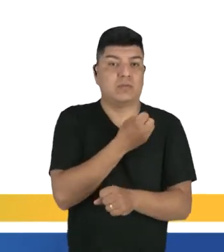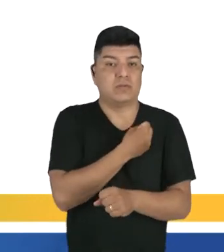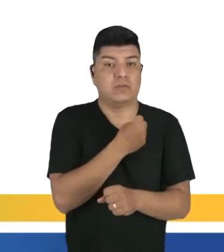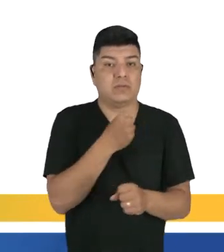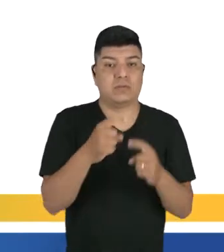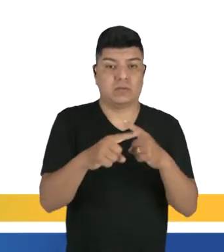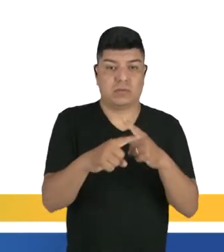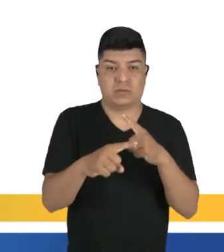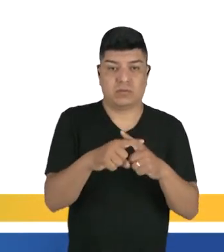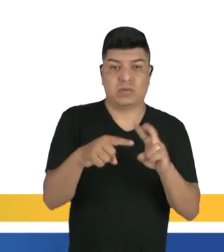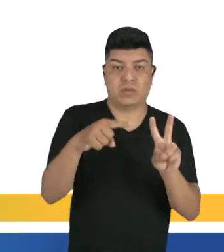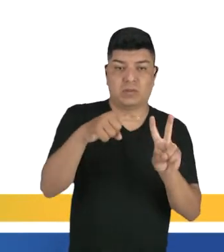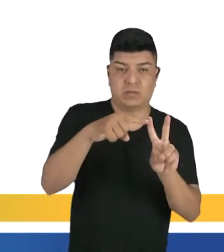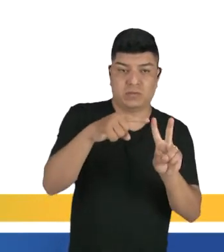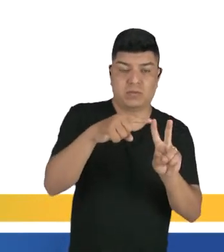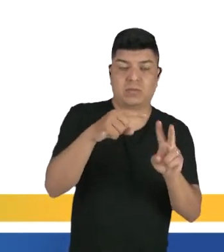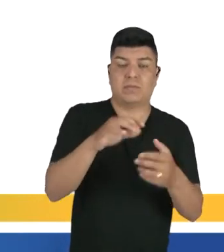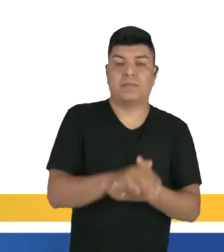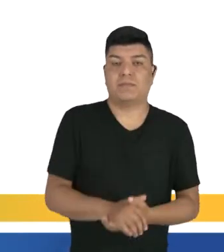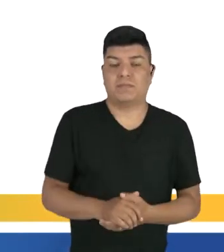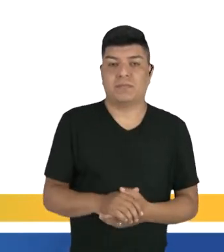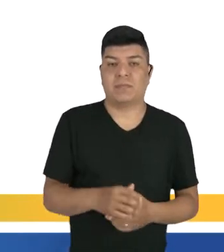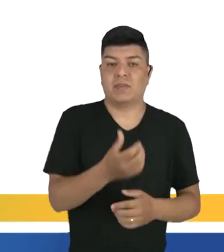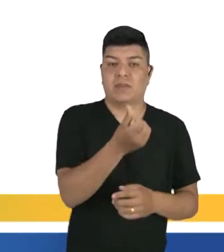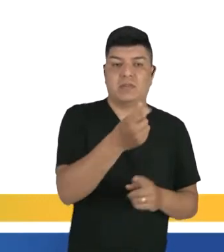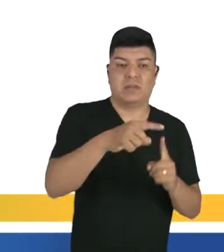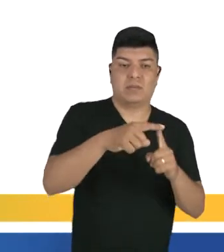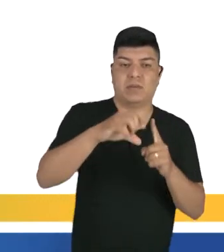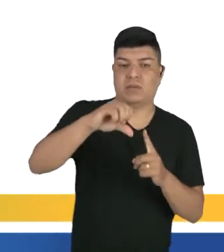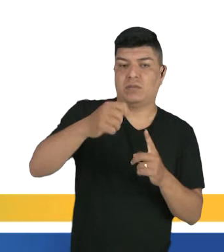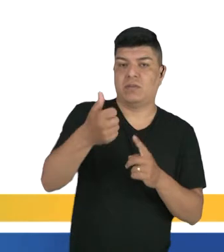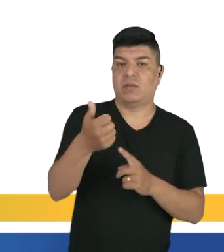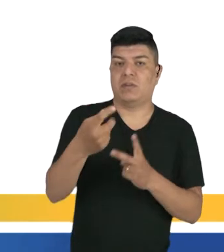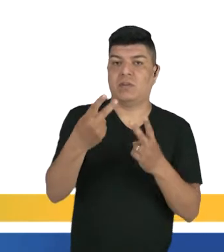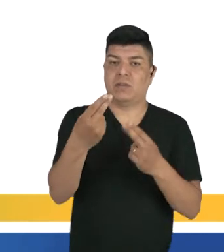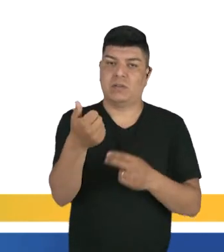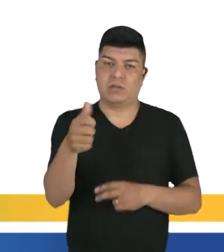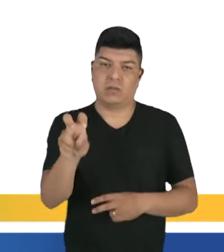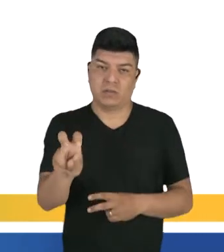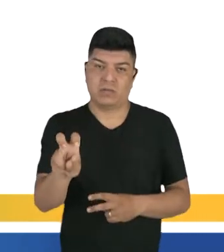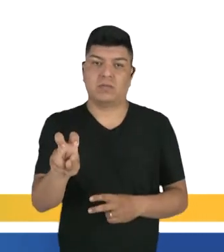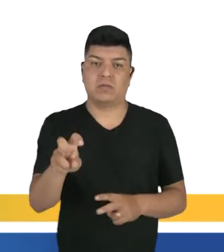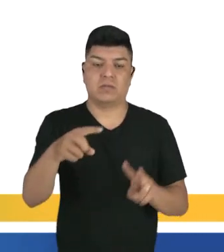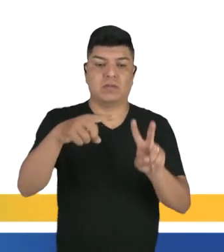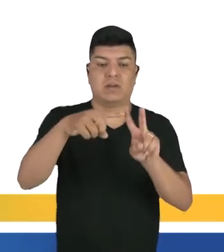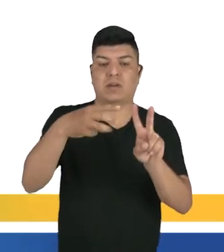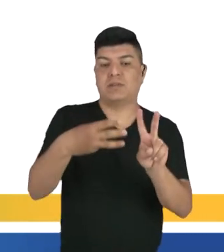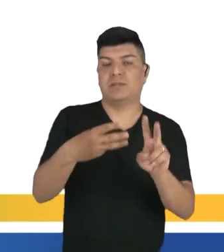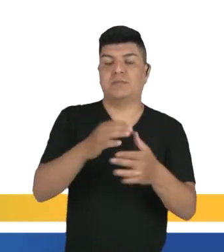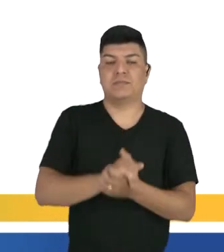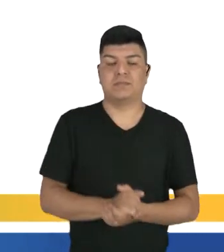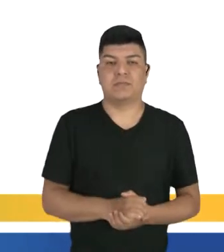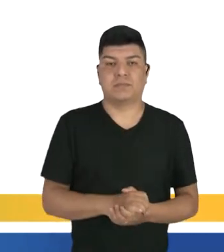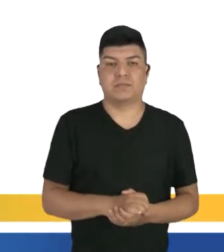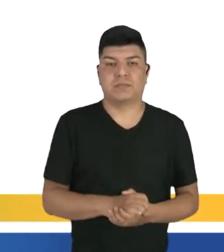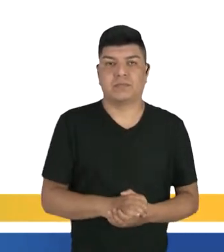estão sendo multiplicados pelas raízes. Então, 6 mais 9 dá 15, 15 raiz de 3.